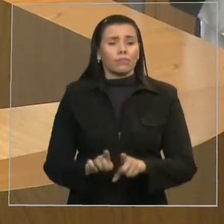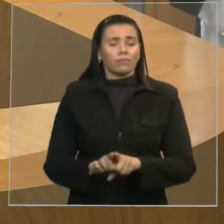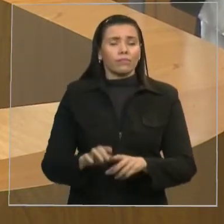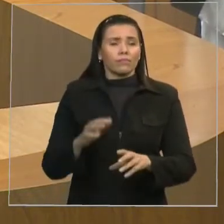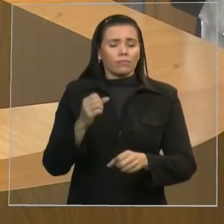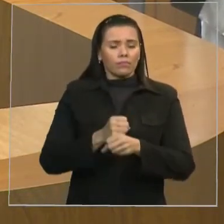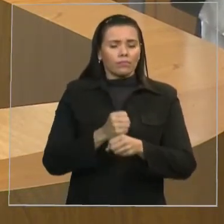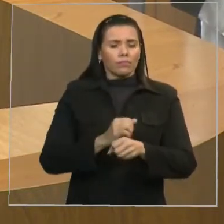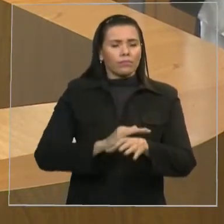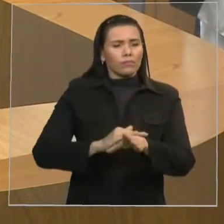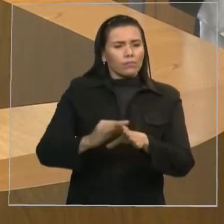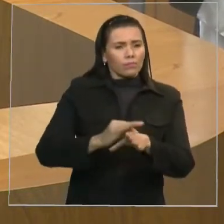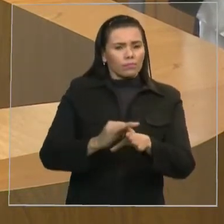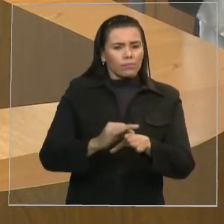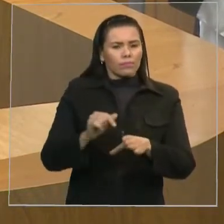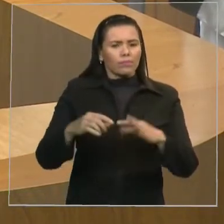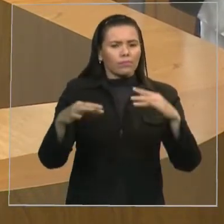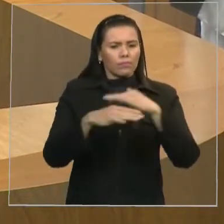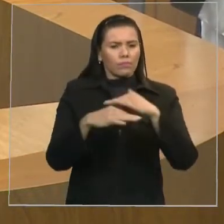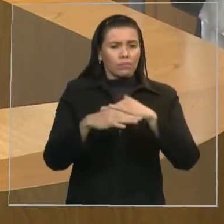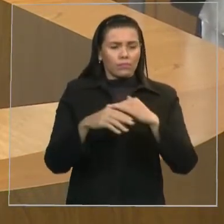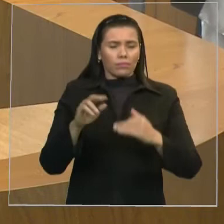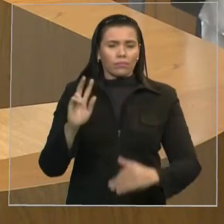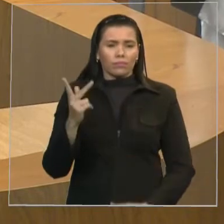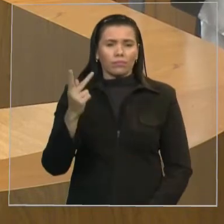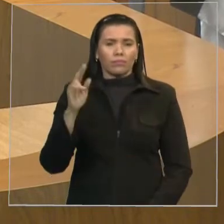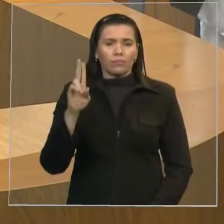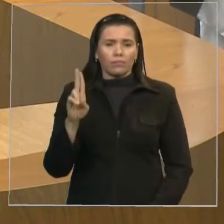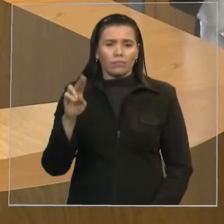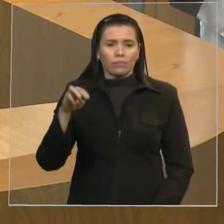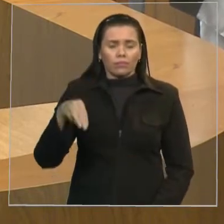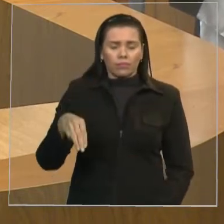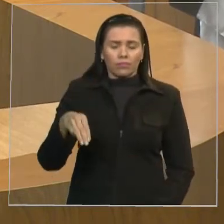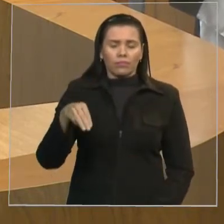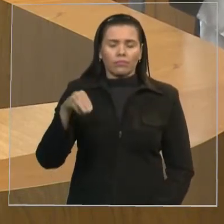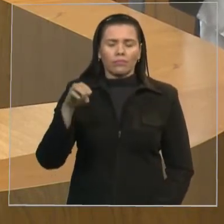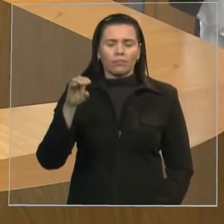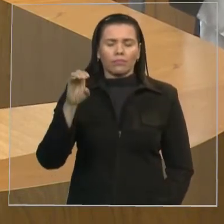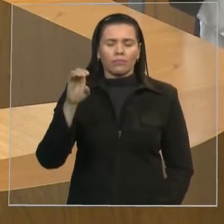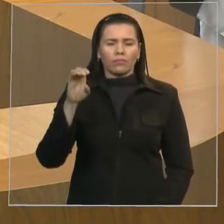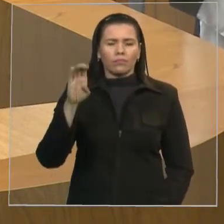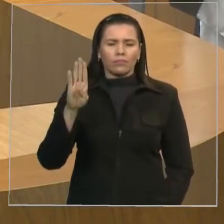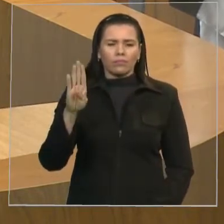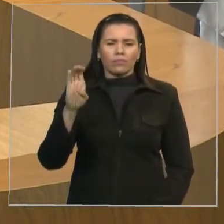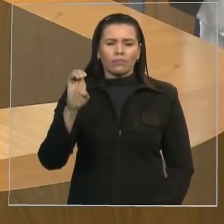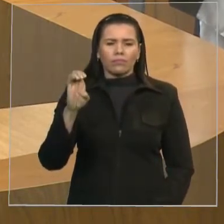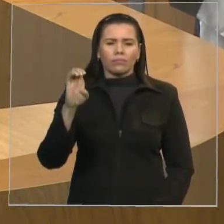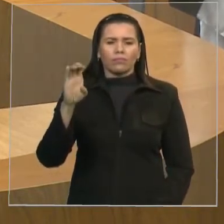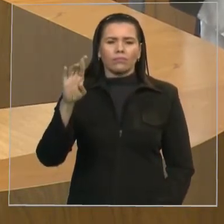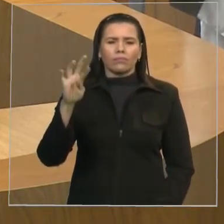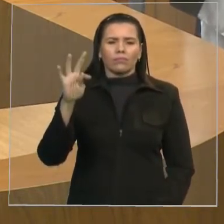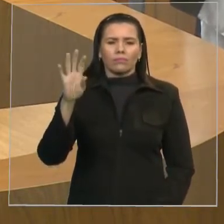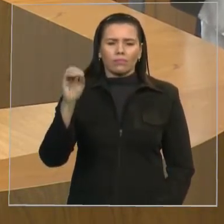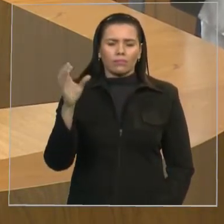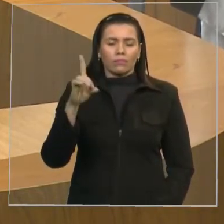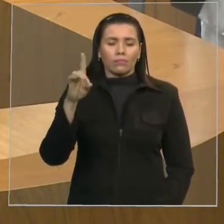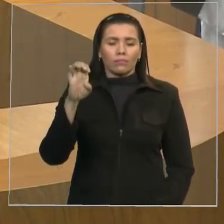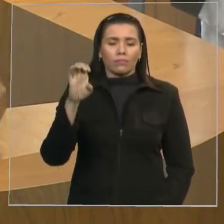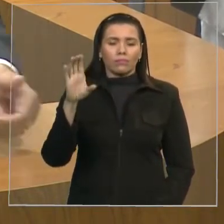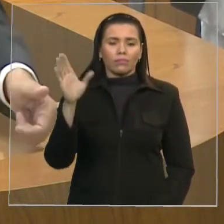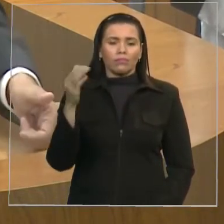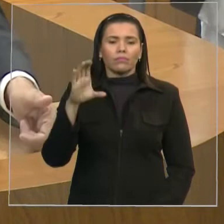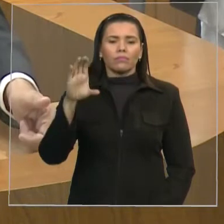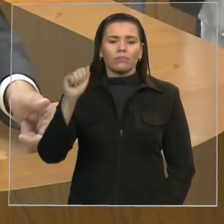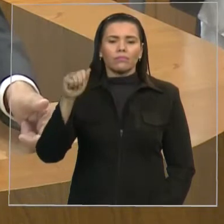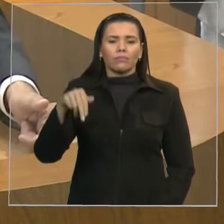da cidade de Humberto de Campos, principalmente na zona rural, onde se concentra boa parte da população,